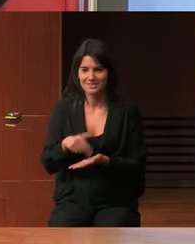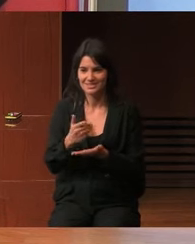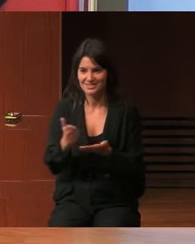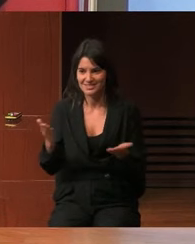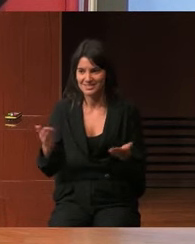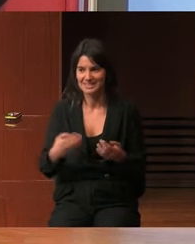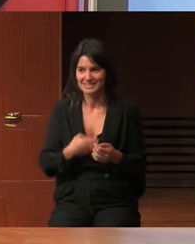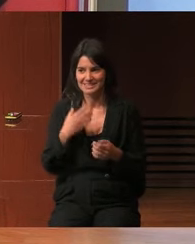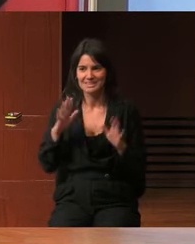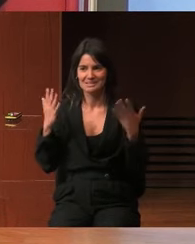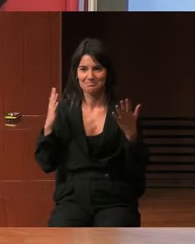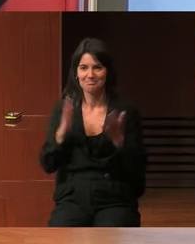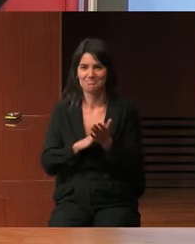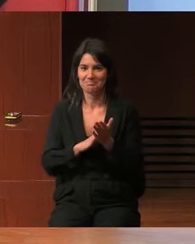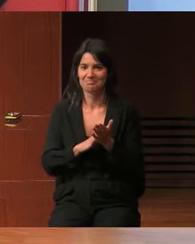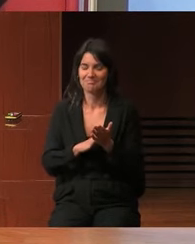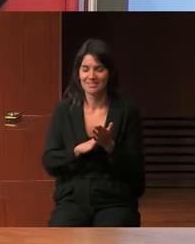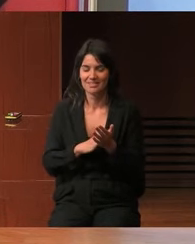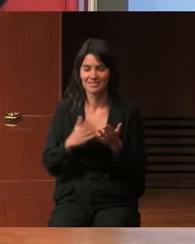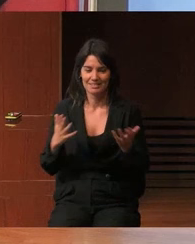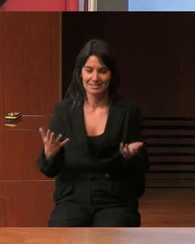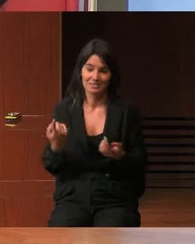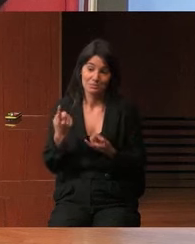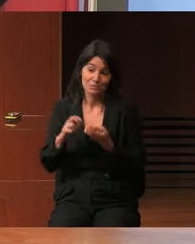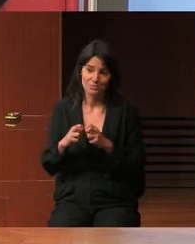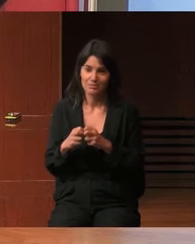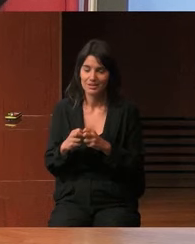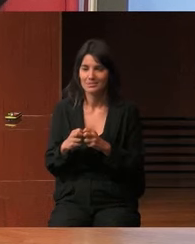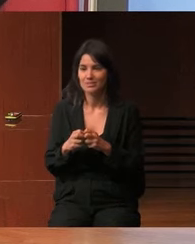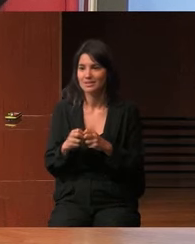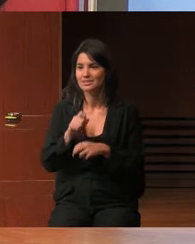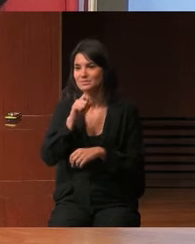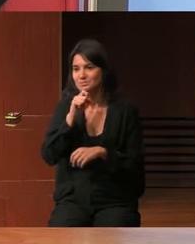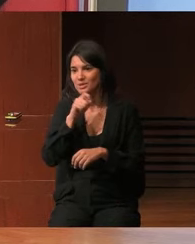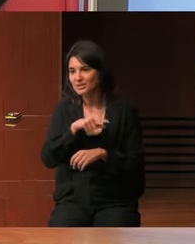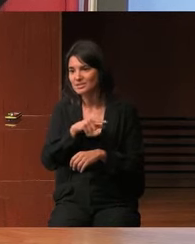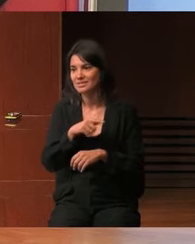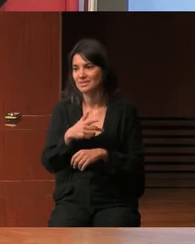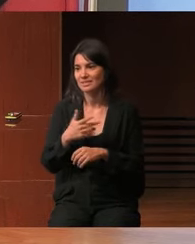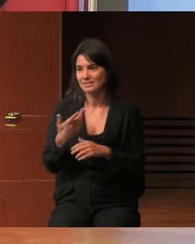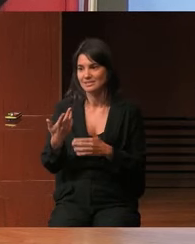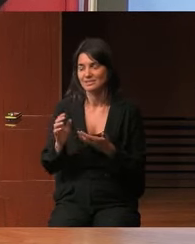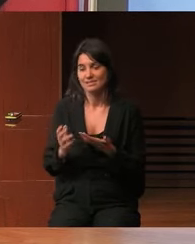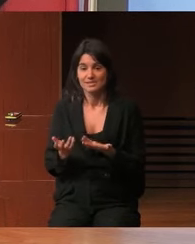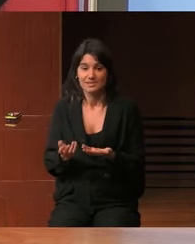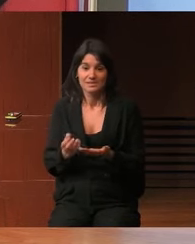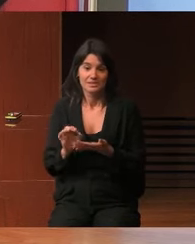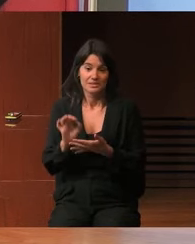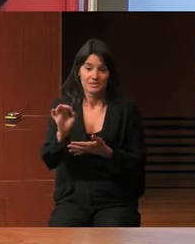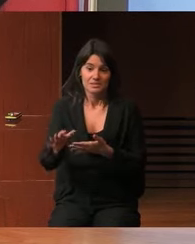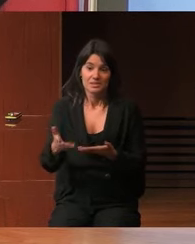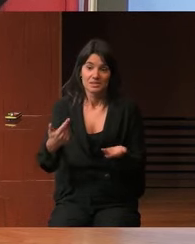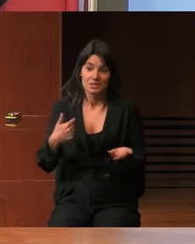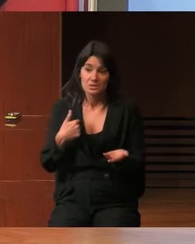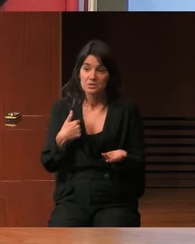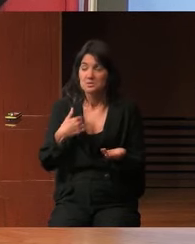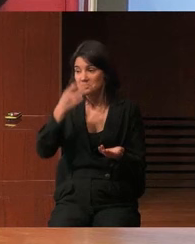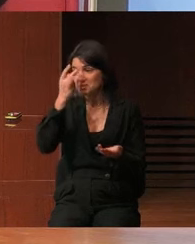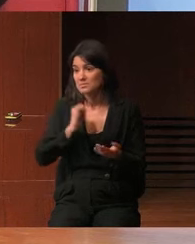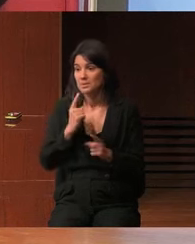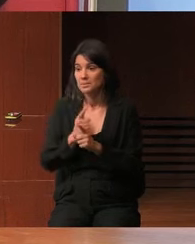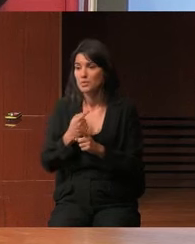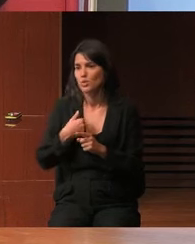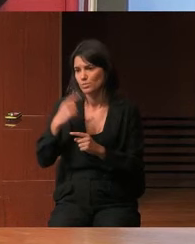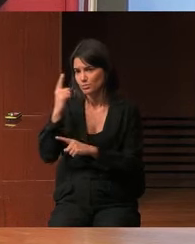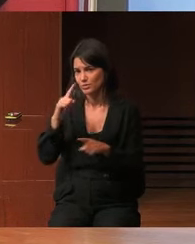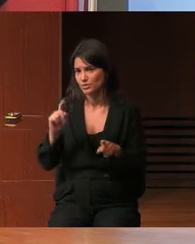sentiu-se pelas palmas, não é? Um problema que pode ser talvez colocado assim. Eu continuo a achar, eu fui 2 anos